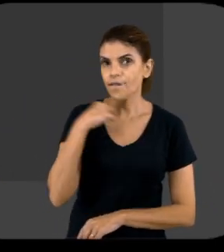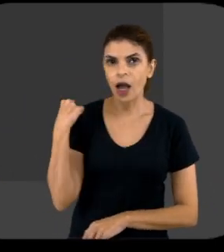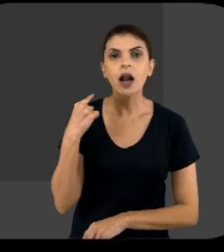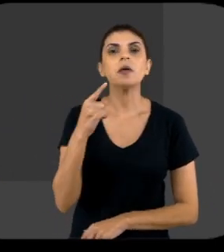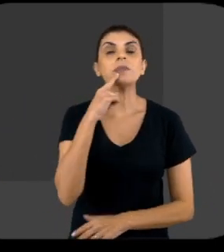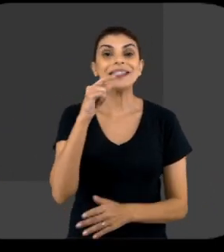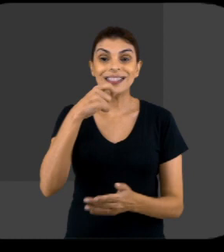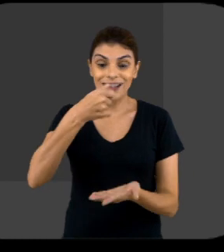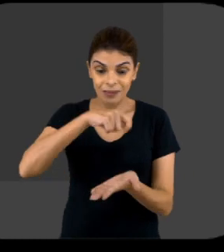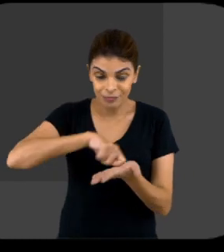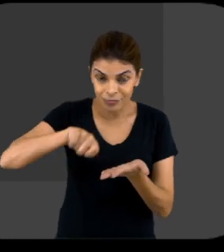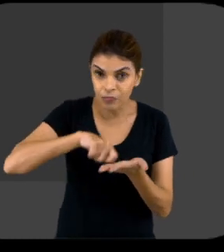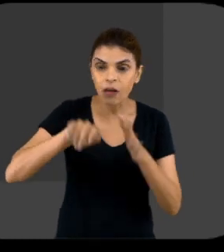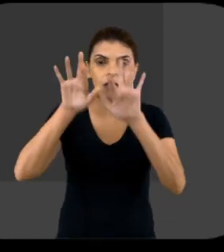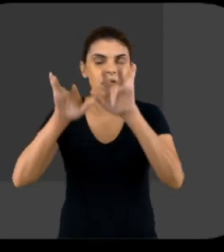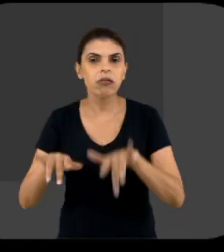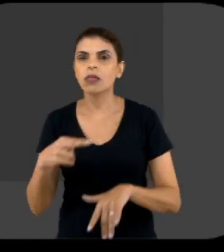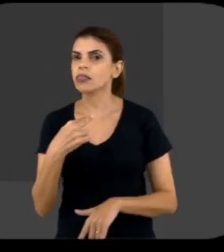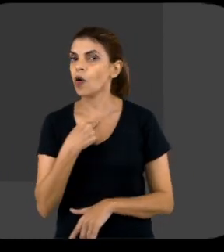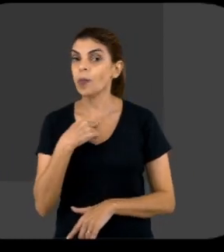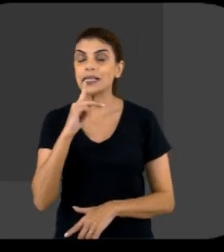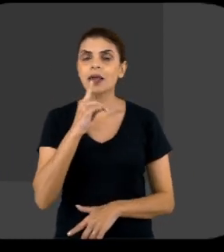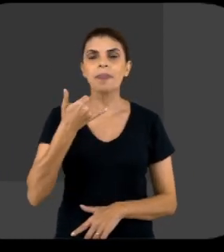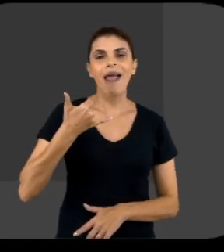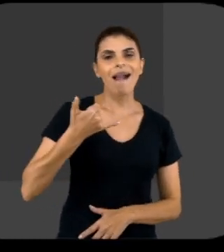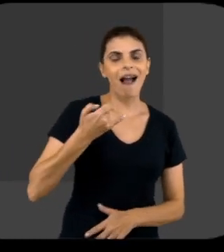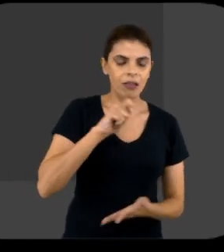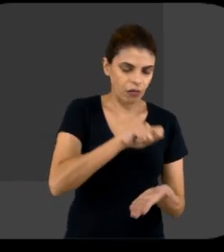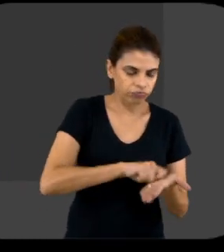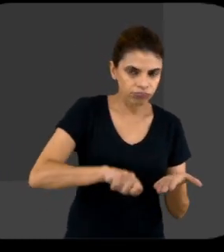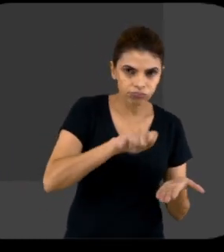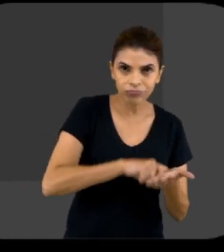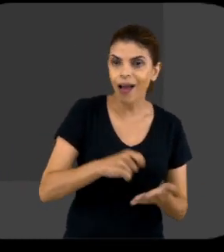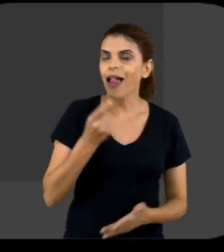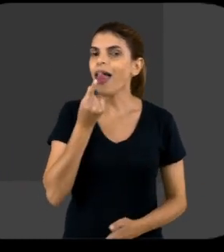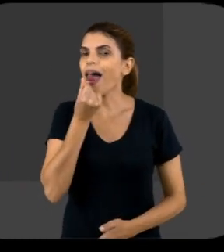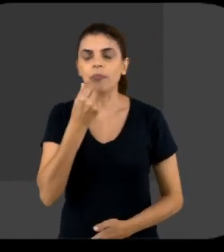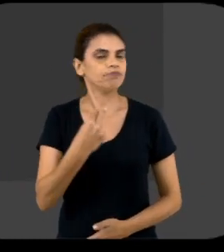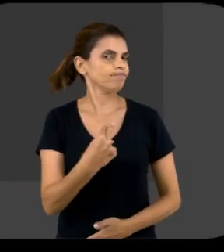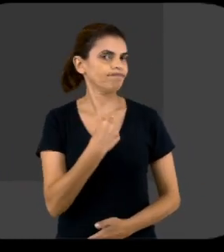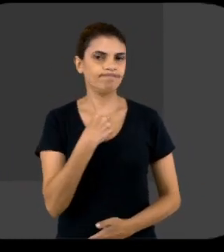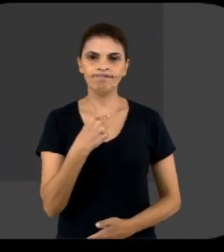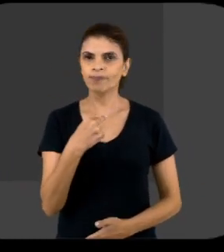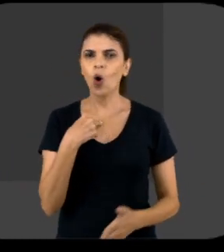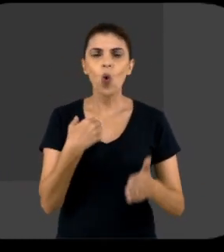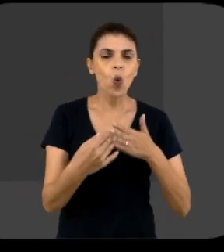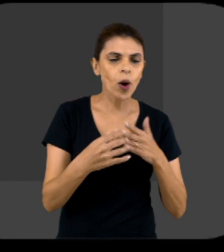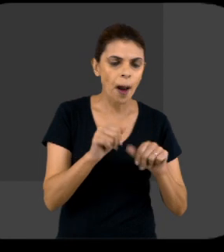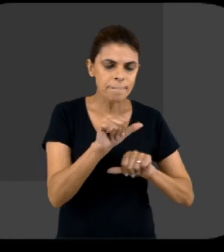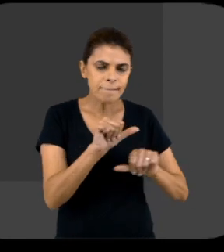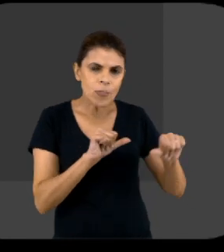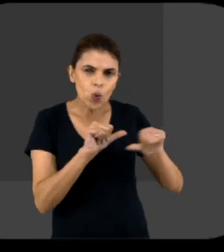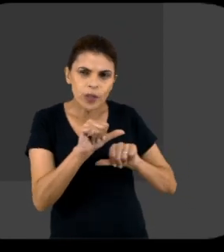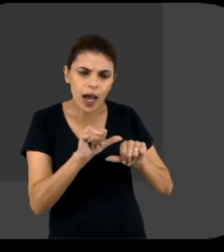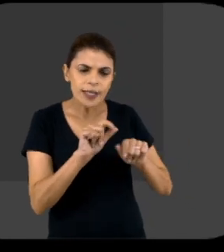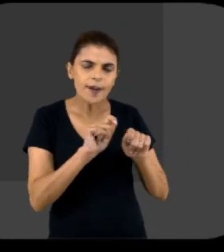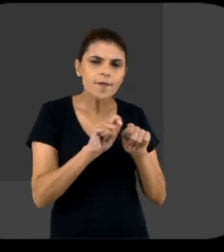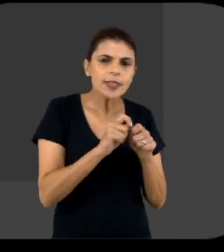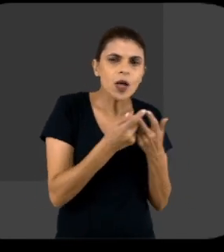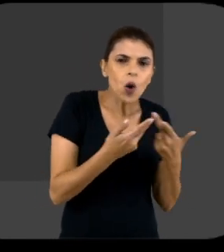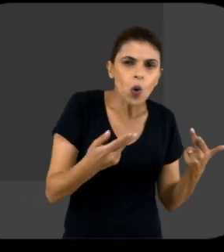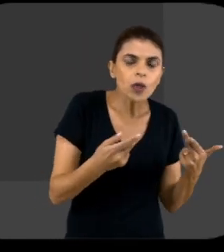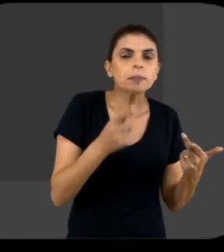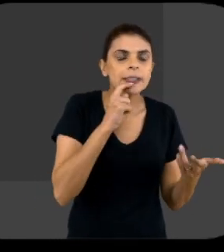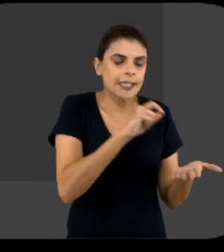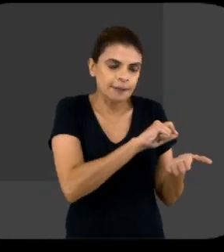ser preenchido a caneta e não a lápis. Então, quando necessário fazer alguma retificação dos registros, você